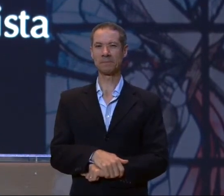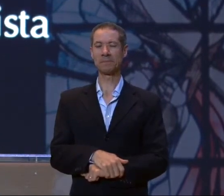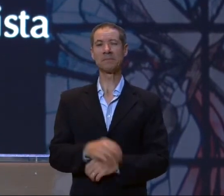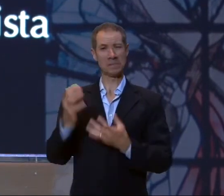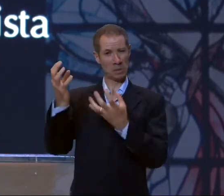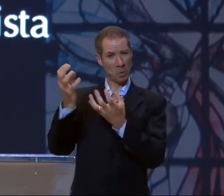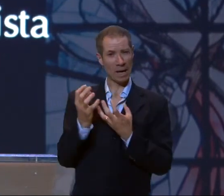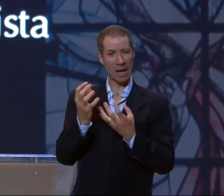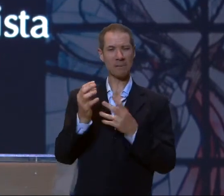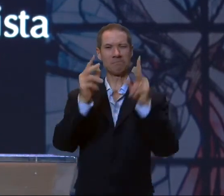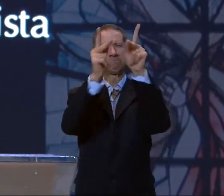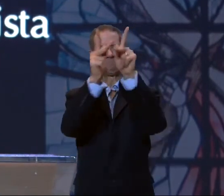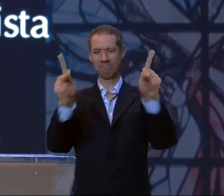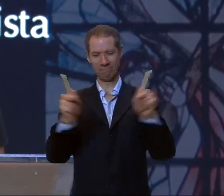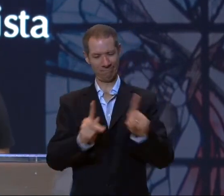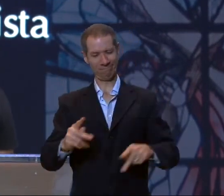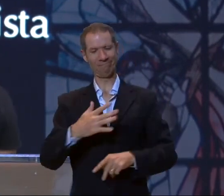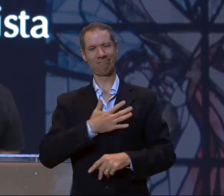Eu quero essa paz para mim.